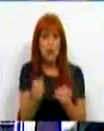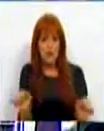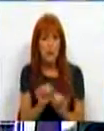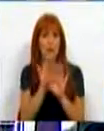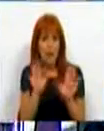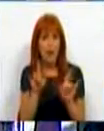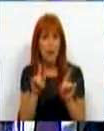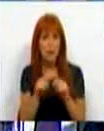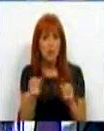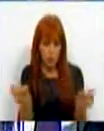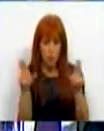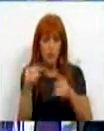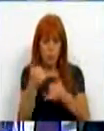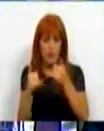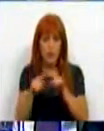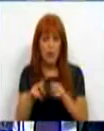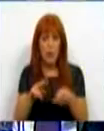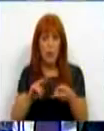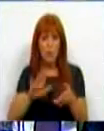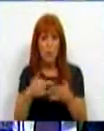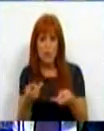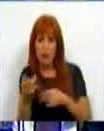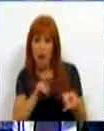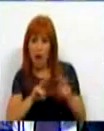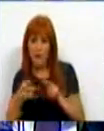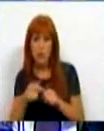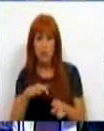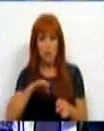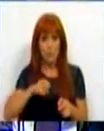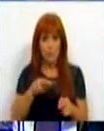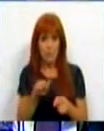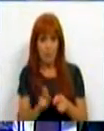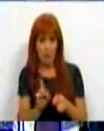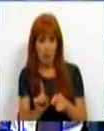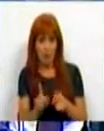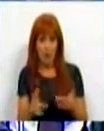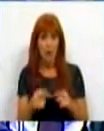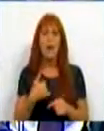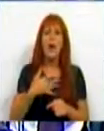concretas de renovação e propostas de alteração no quadro do PNR.